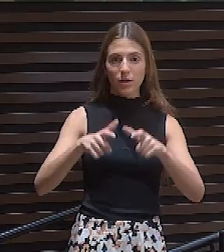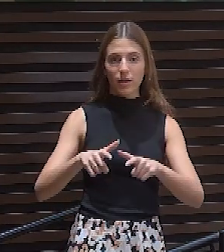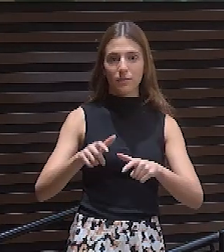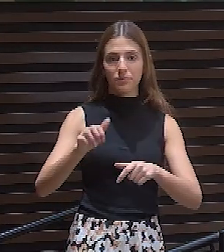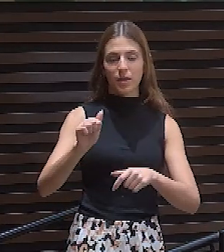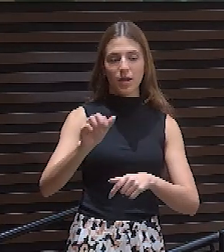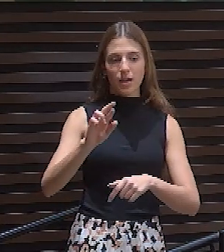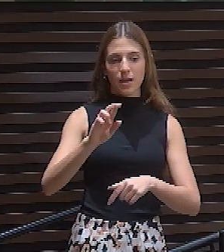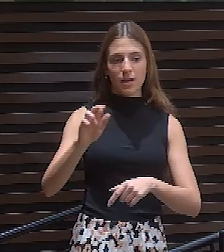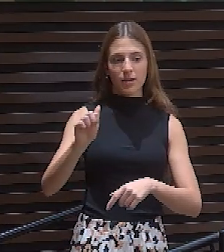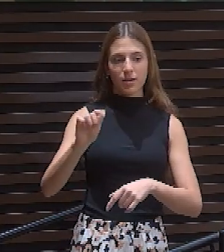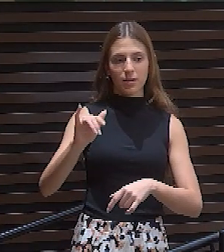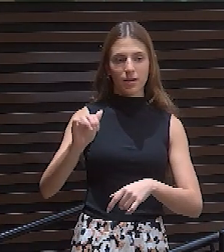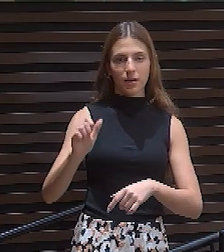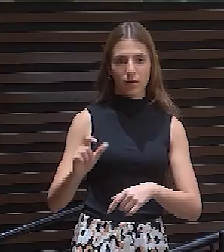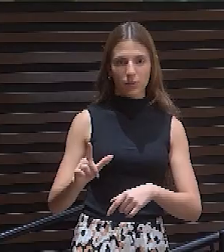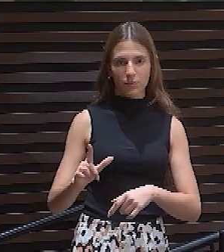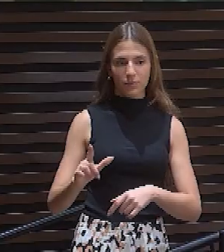até sararem.